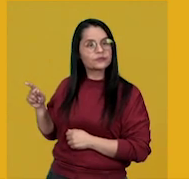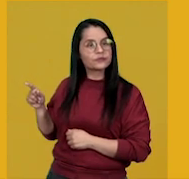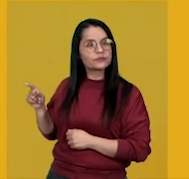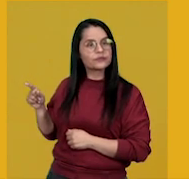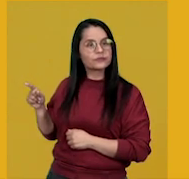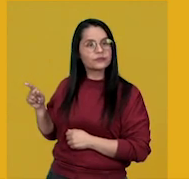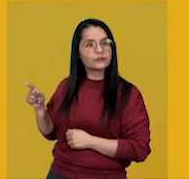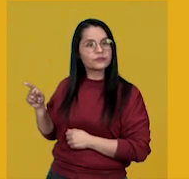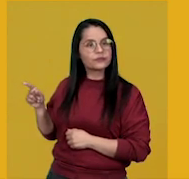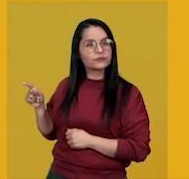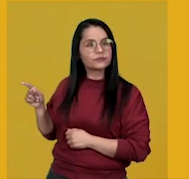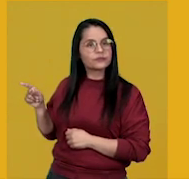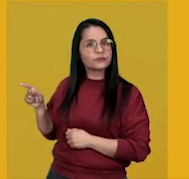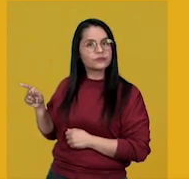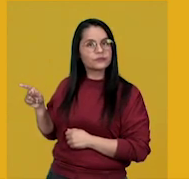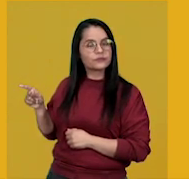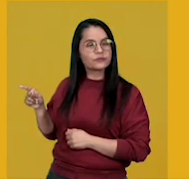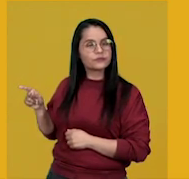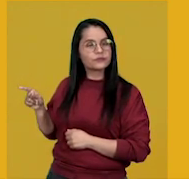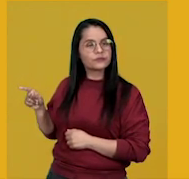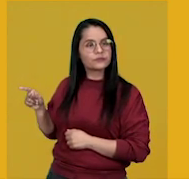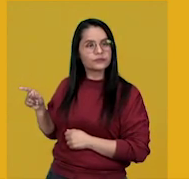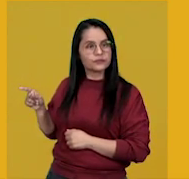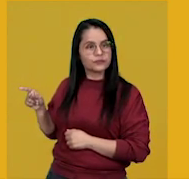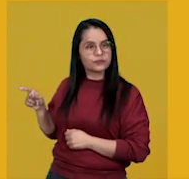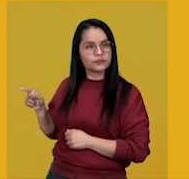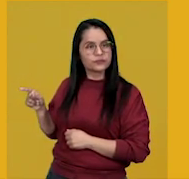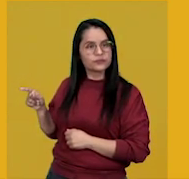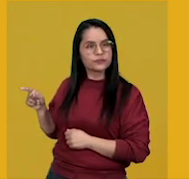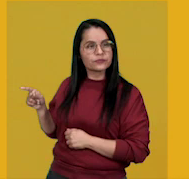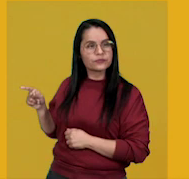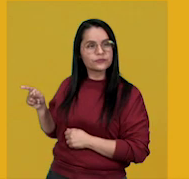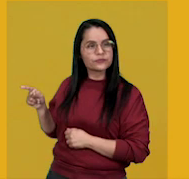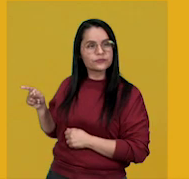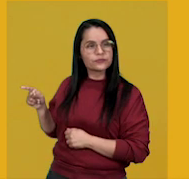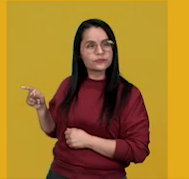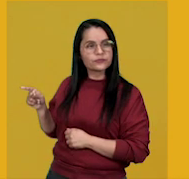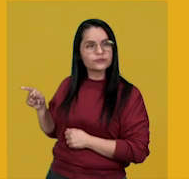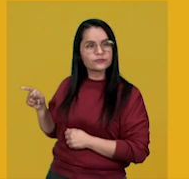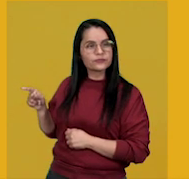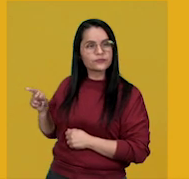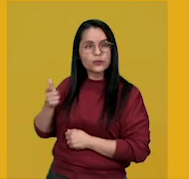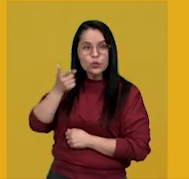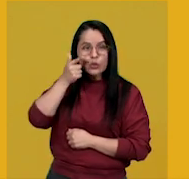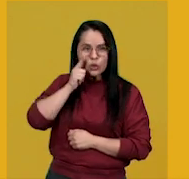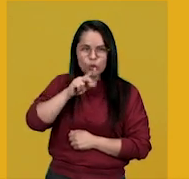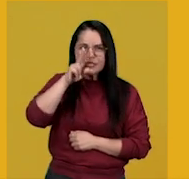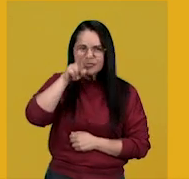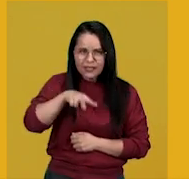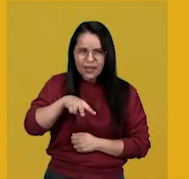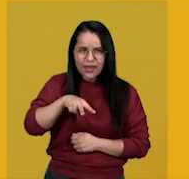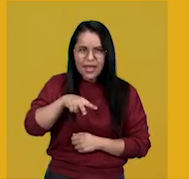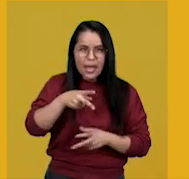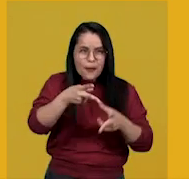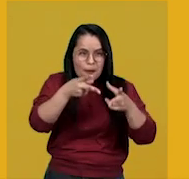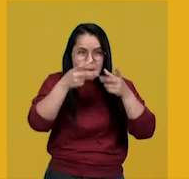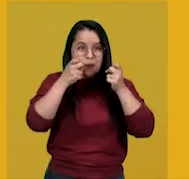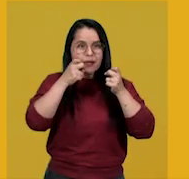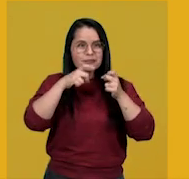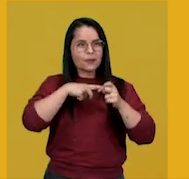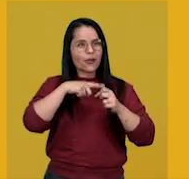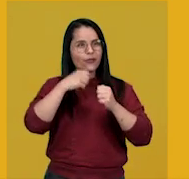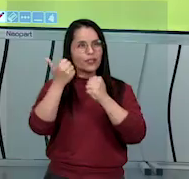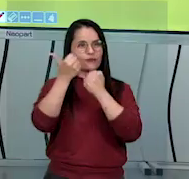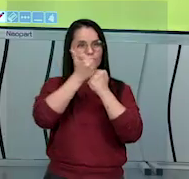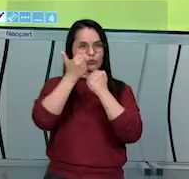de água dispersas no ar, quando encontram uma superfície mais fria, acabam fornecendo calor para